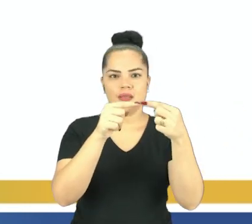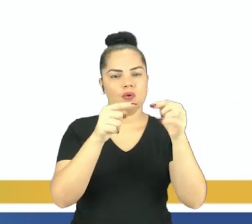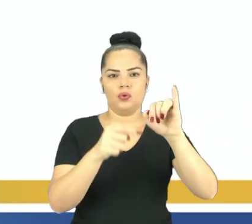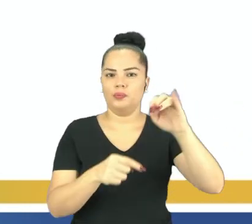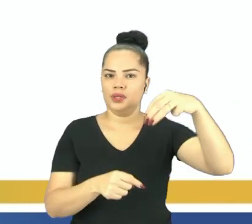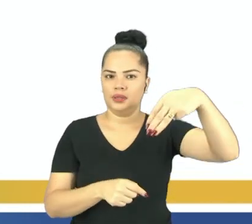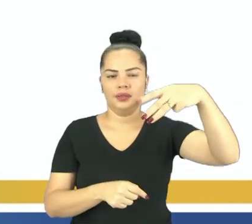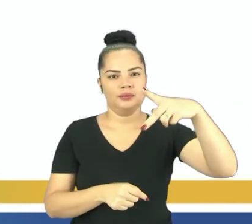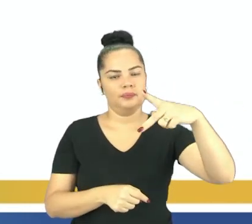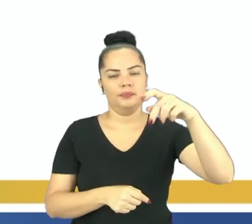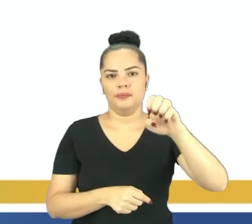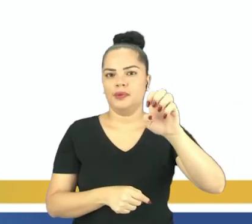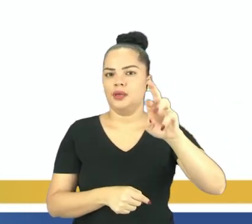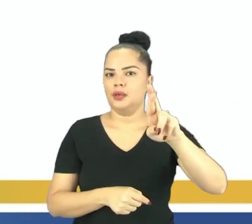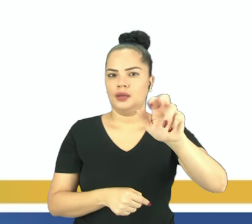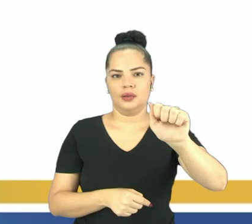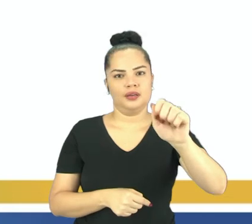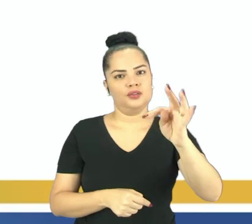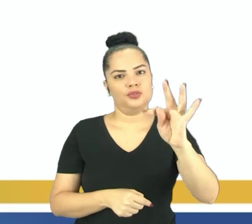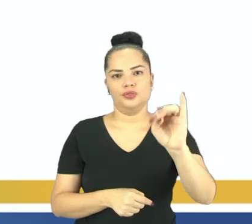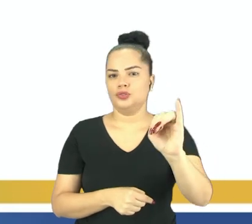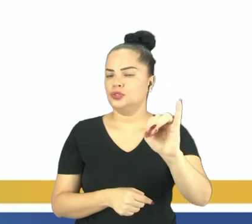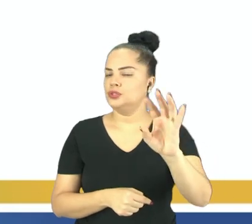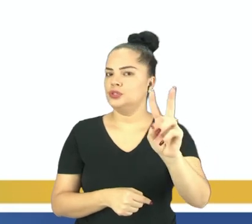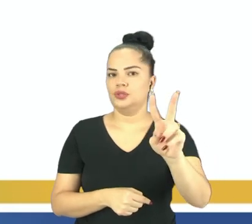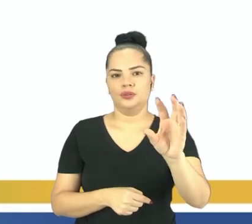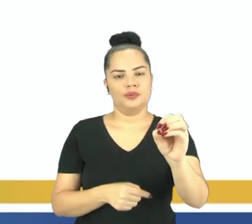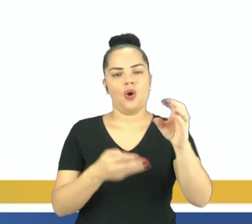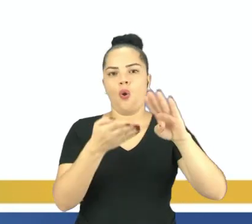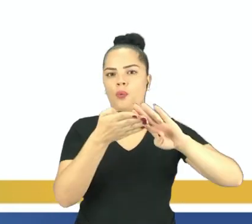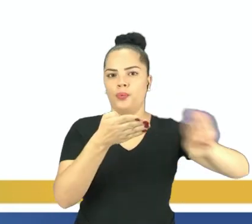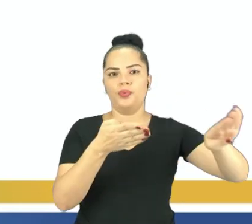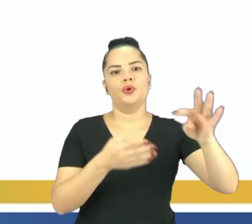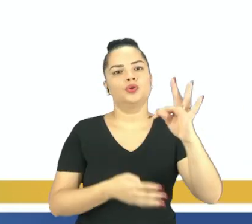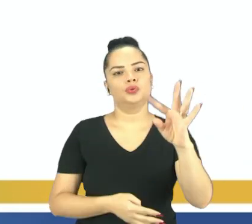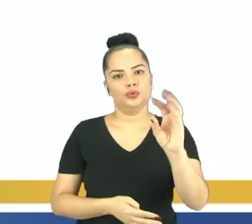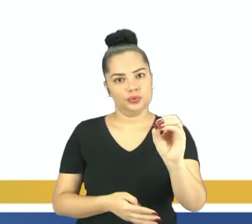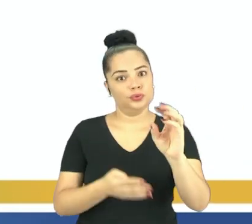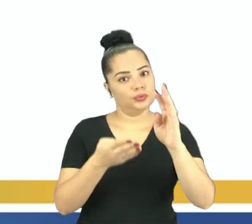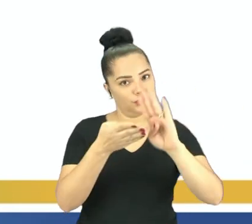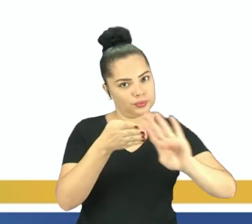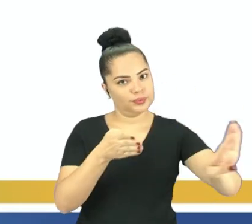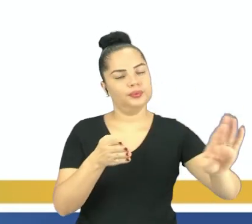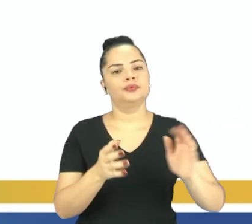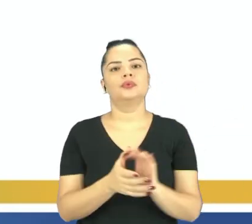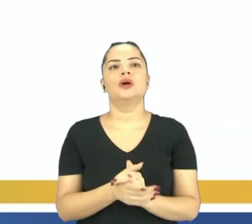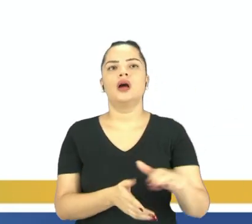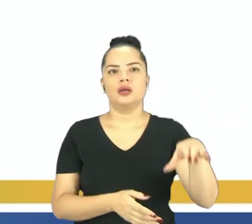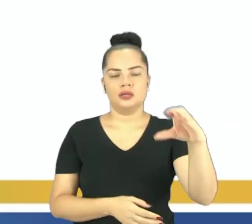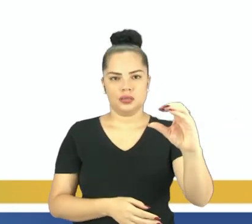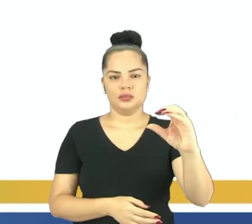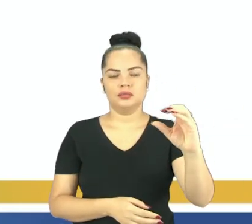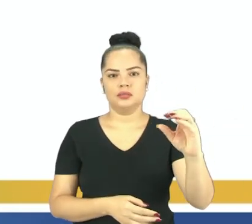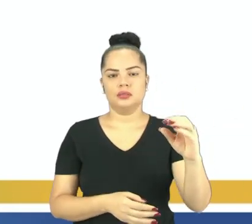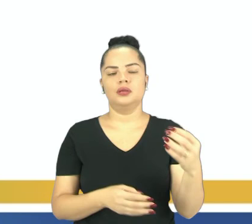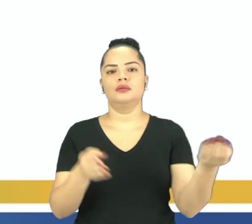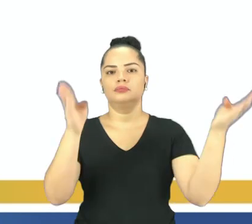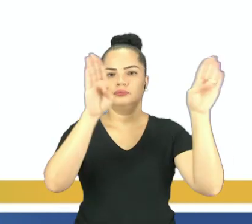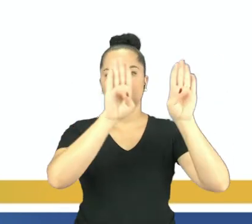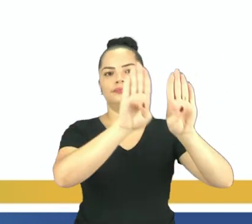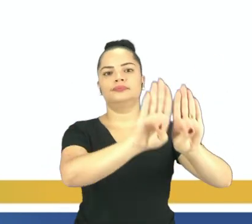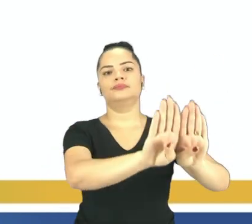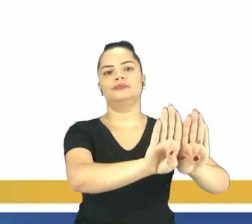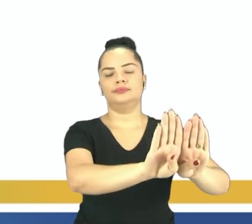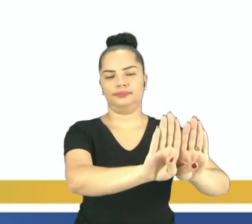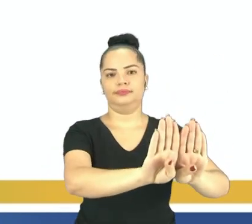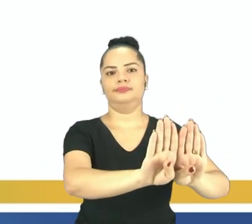imperativo. E na letra C, to close the door, ficou close the door. Virou uma ordem ou um comando, né?